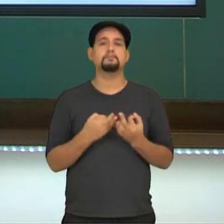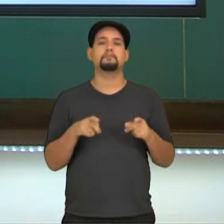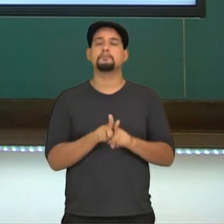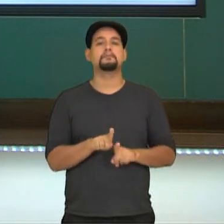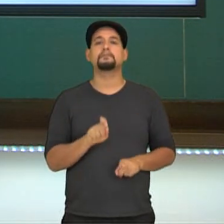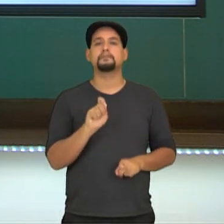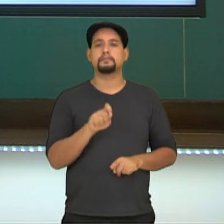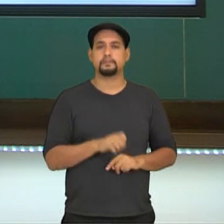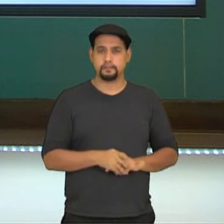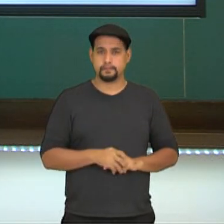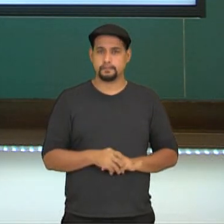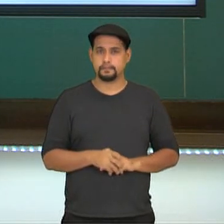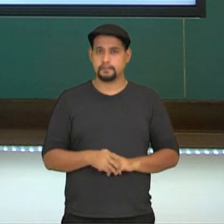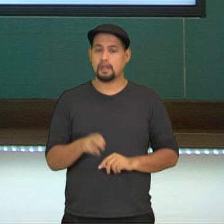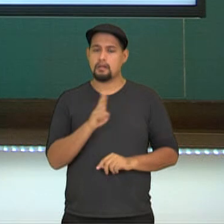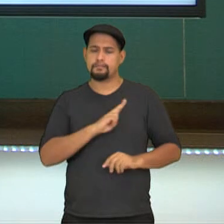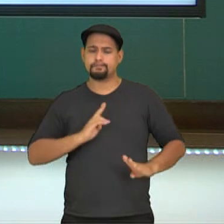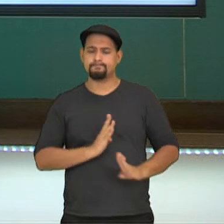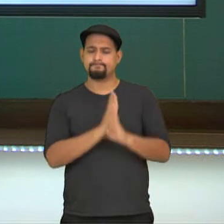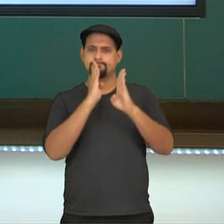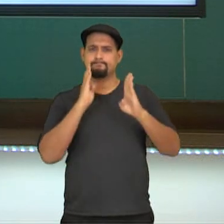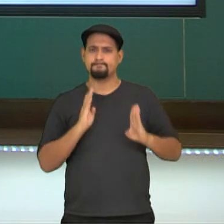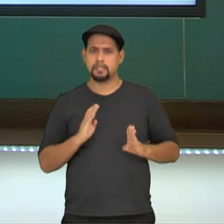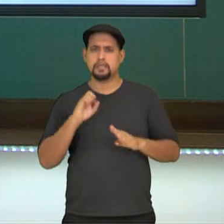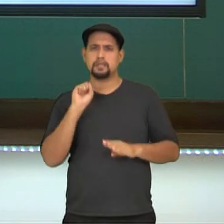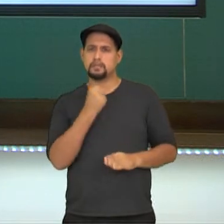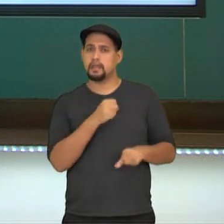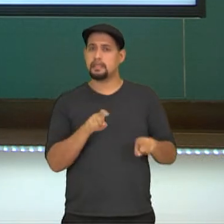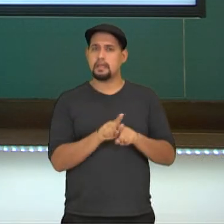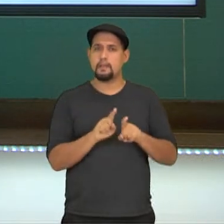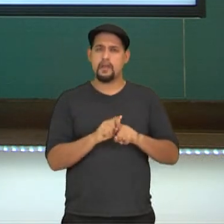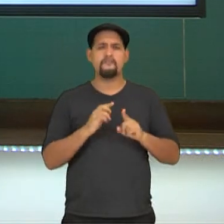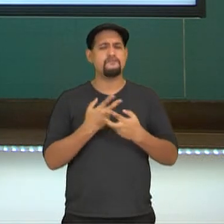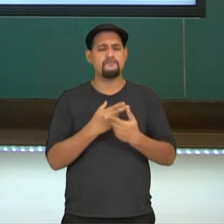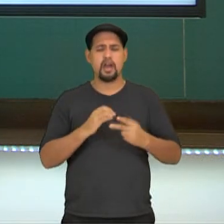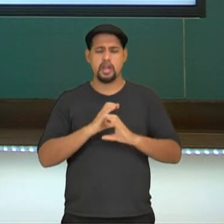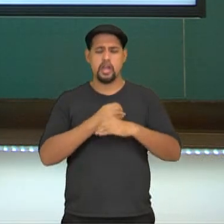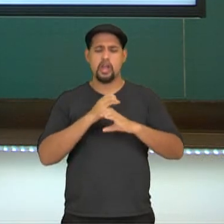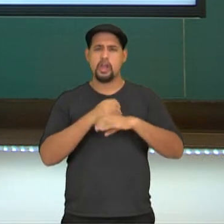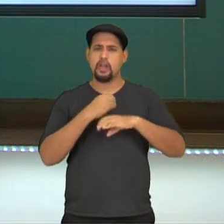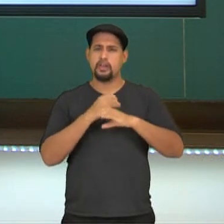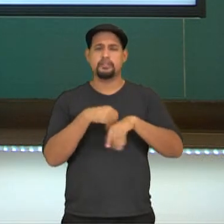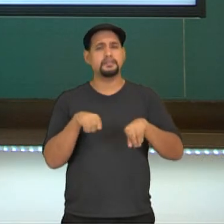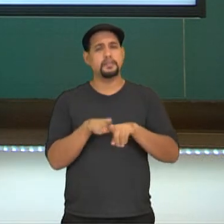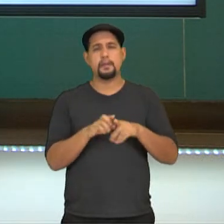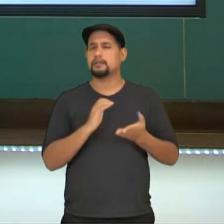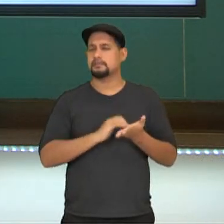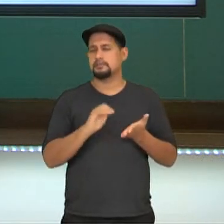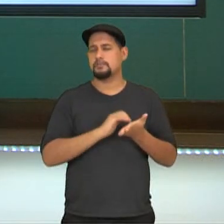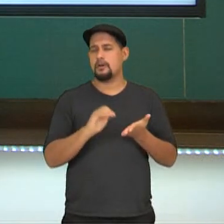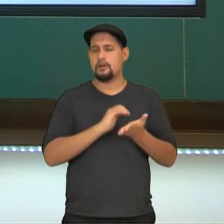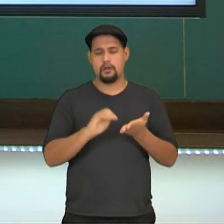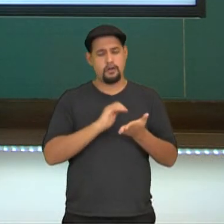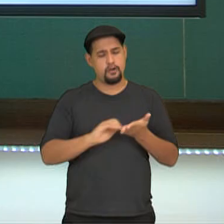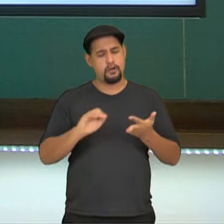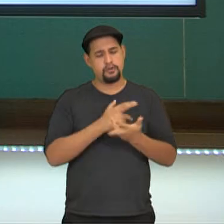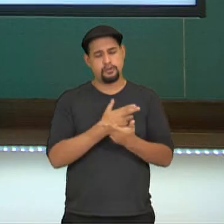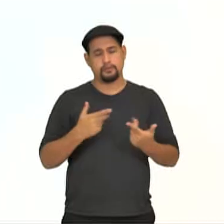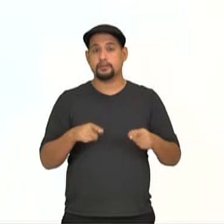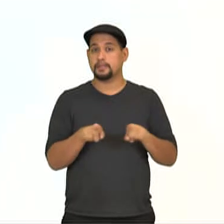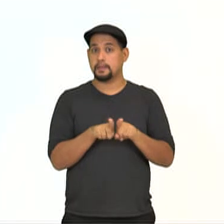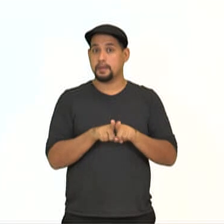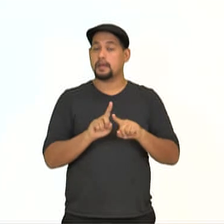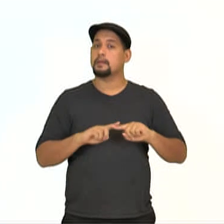para as descobertas científicas e a engenharia, né? E para muita coisa, para escritórios, né, em geral. Então, olha só, eu tenho aqui